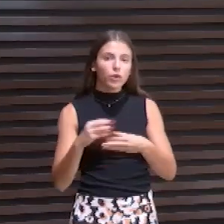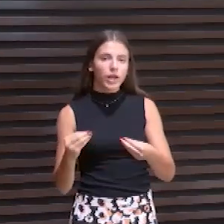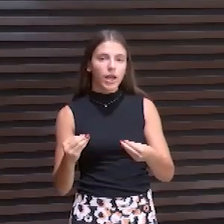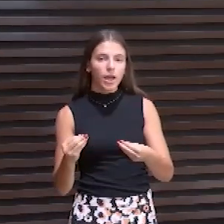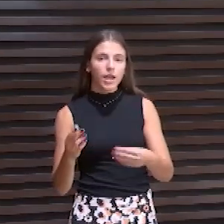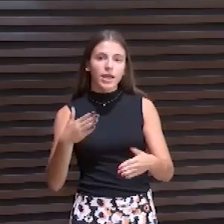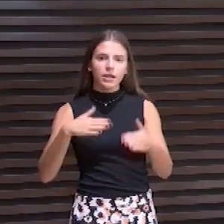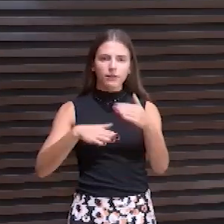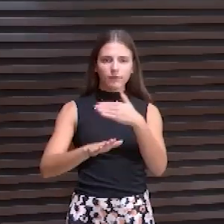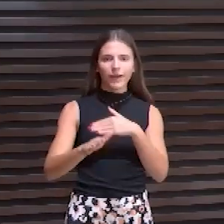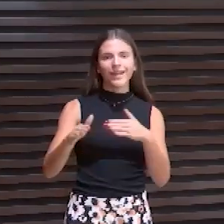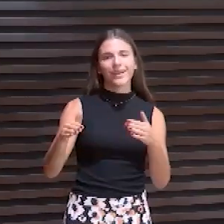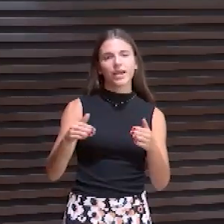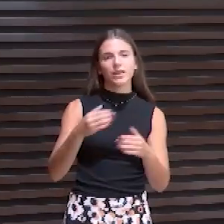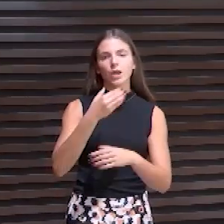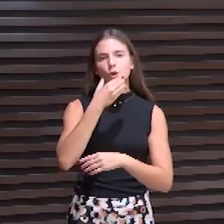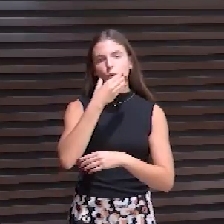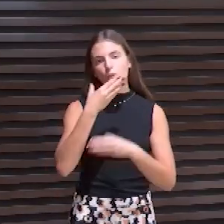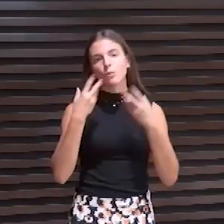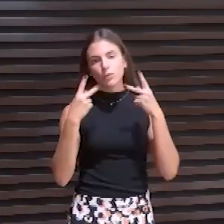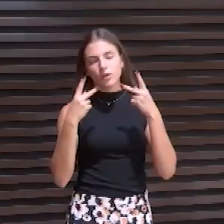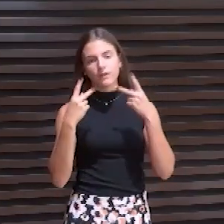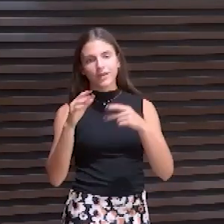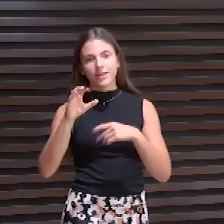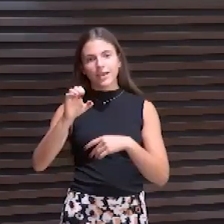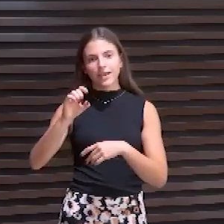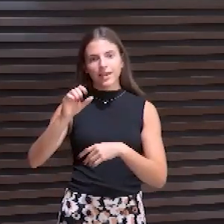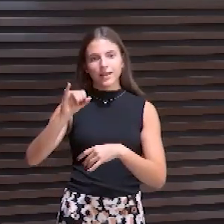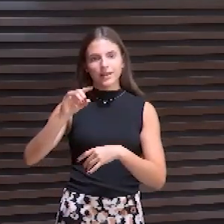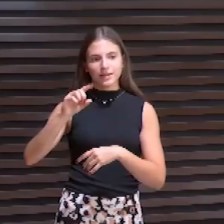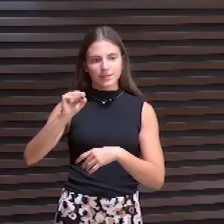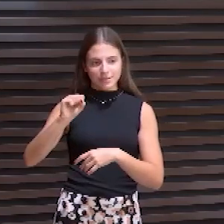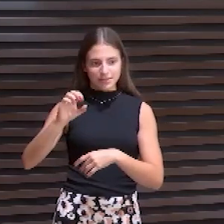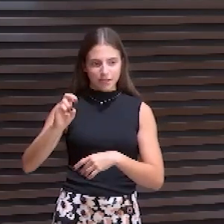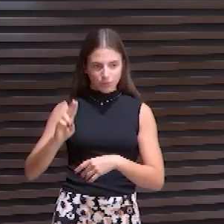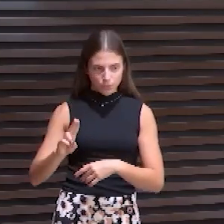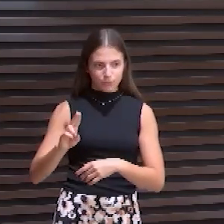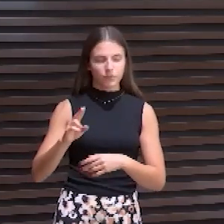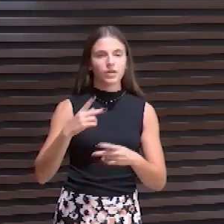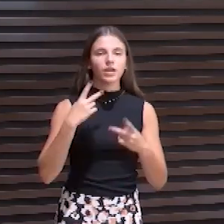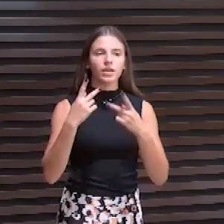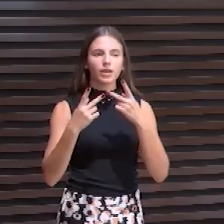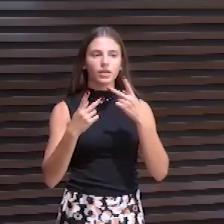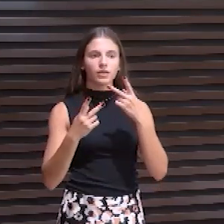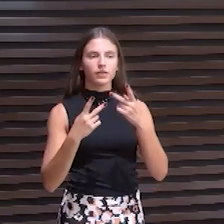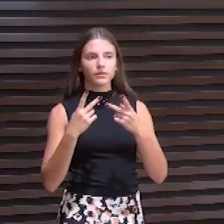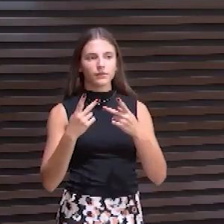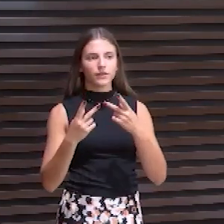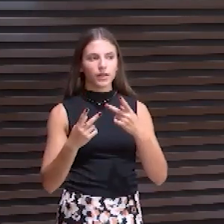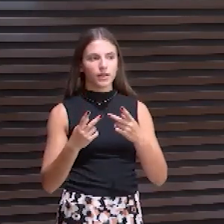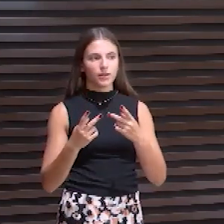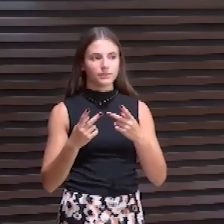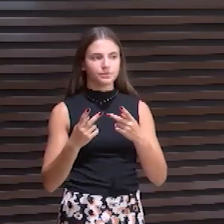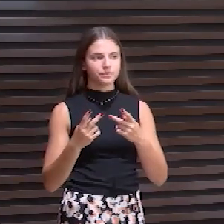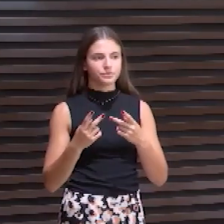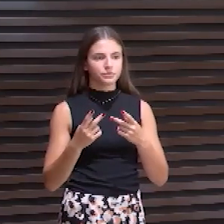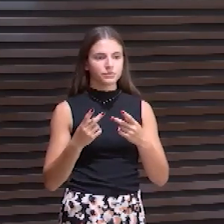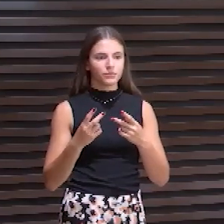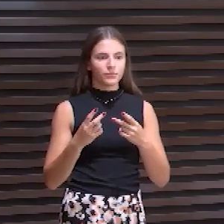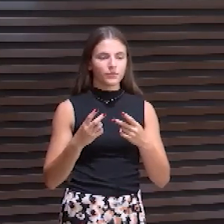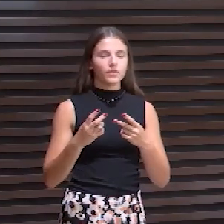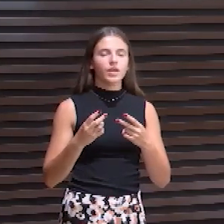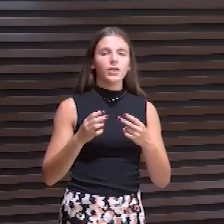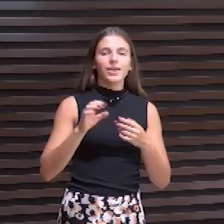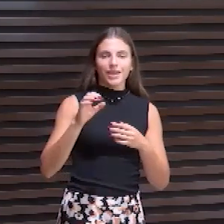Eliseu. Eliseu nem recebe ele na casa dele, manda lá um pessoal falar com ele, fala assim, ó, fala para ele dar 7 pulinhos lá no Rio Jordão,